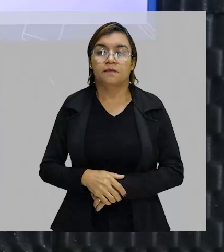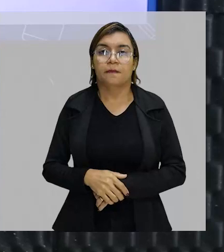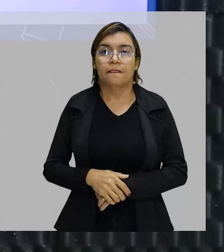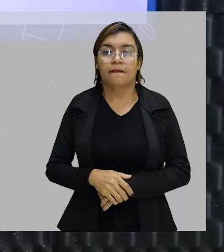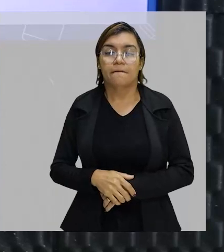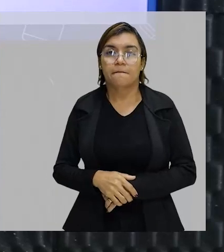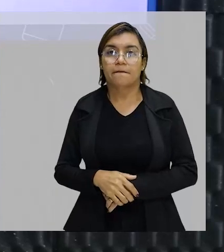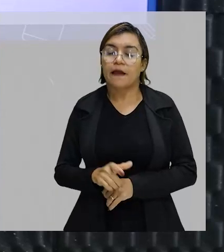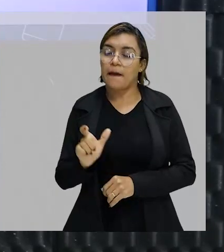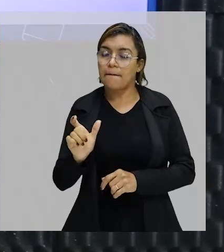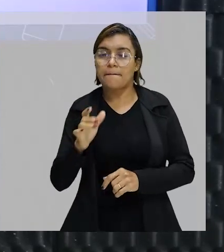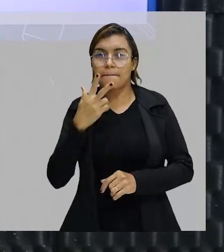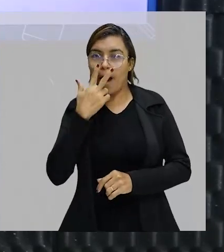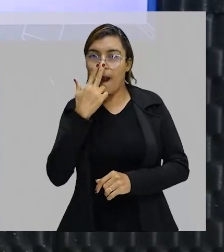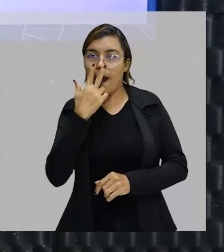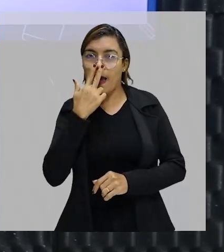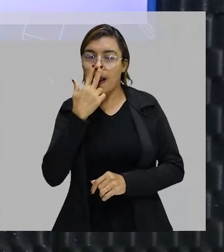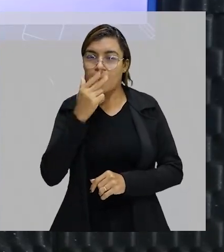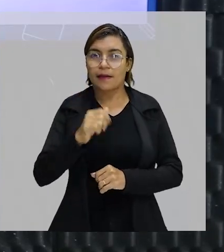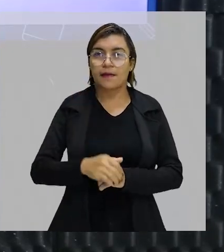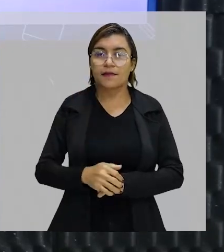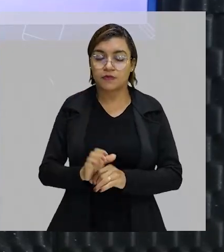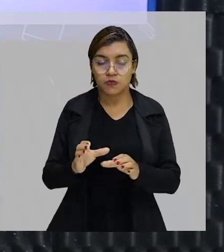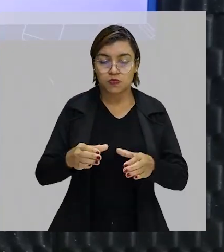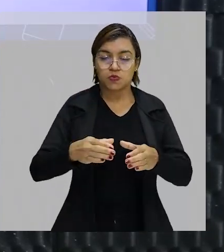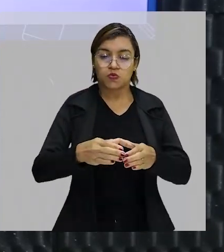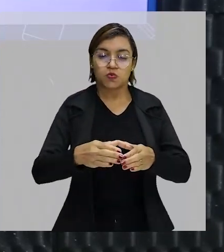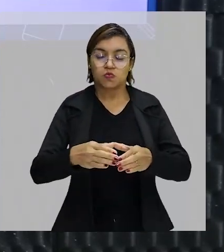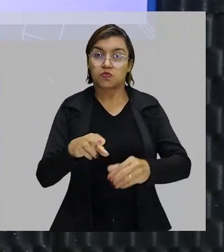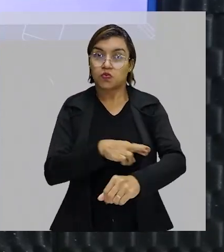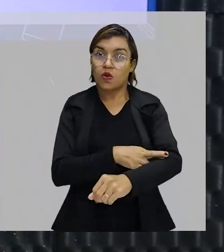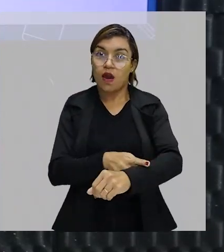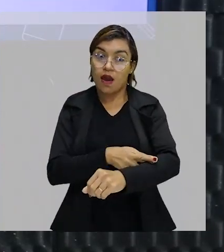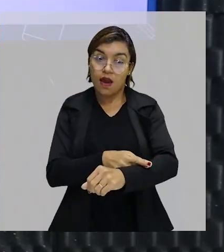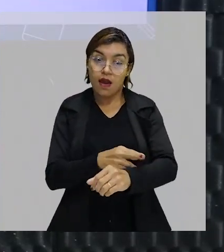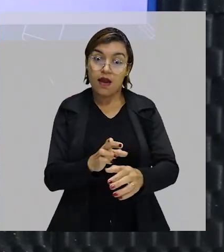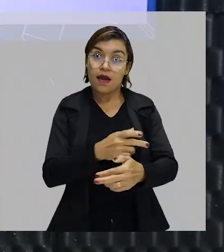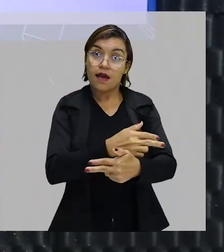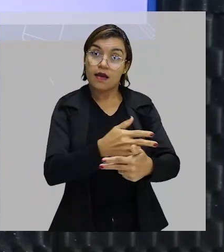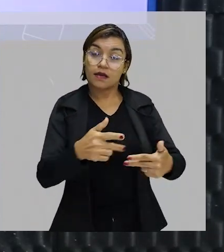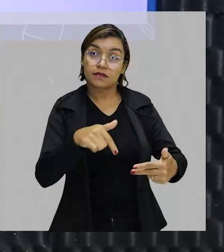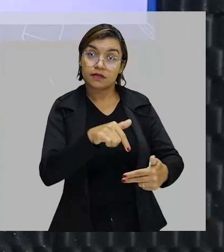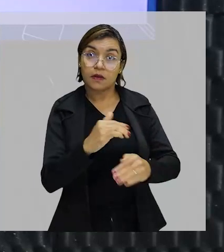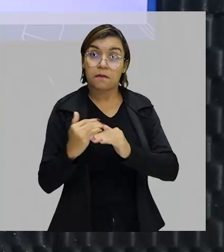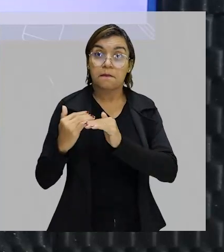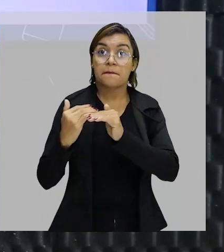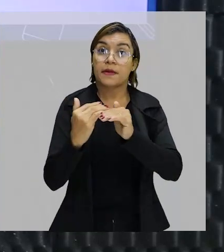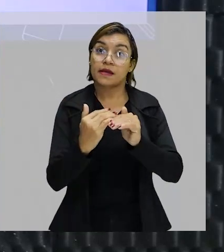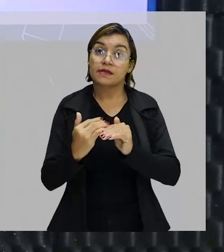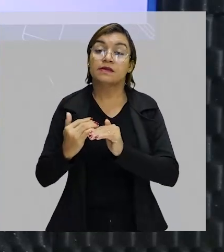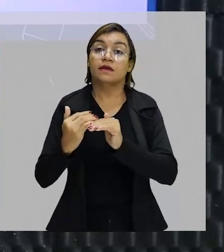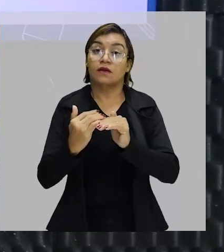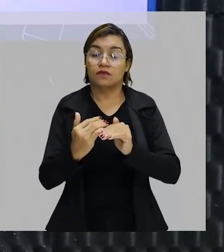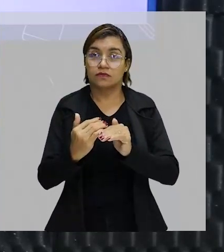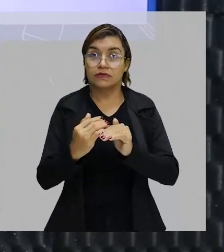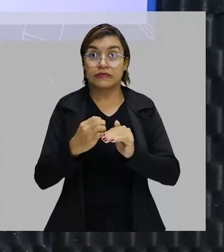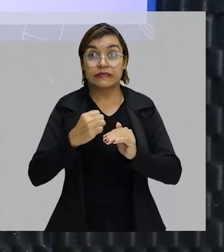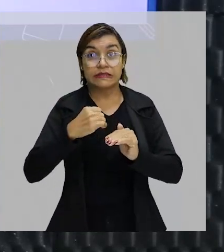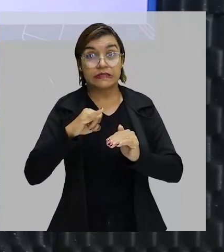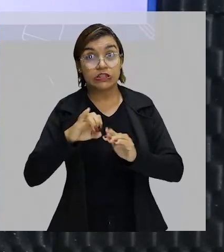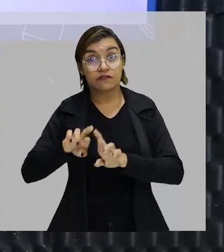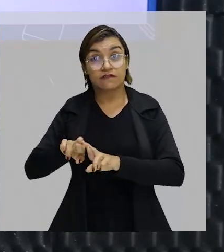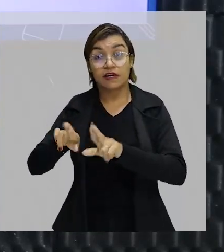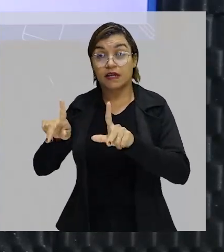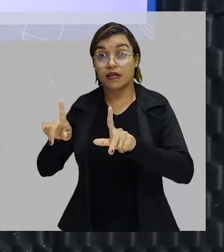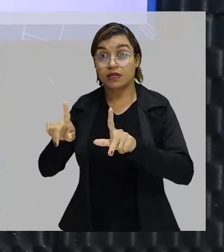Etnocentrismo é a ideia de que determinado grupo étnico ou cultural, ele é o padrão e tudo aquilo que está fora desse padrão